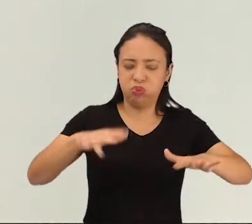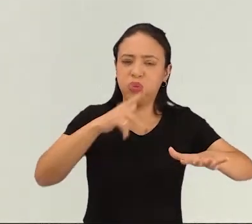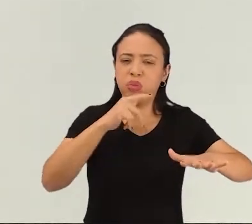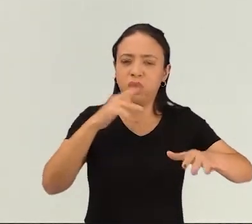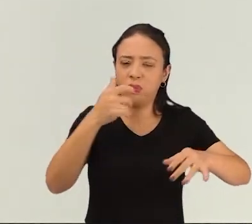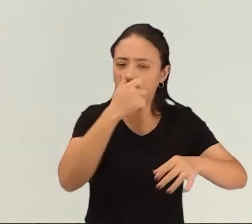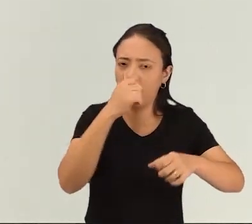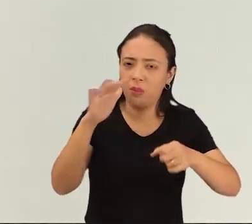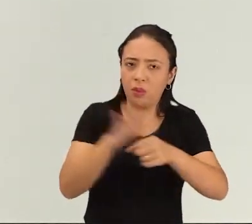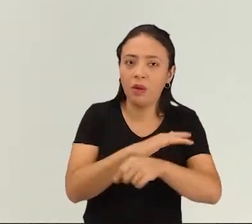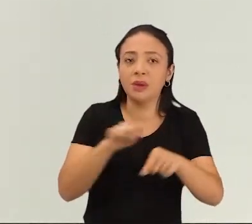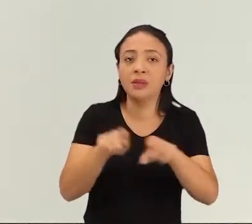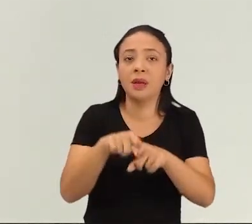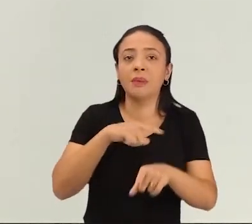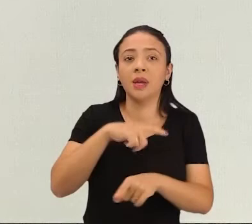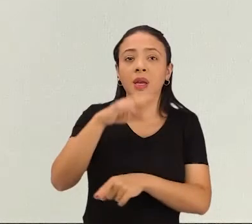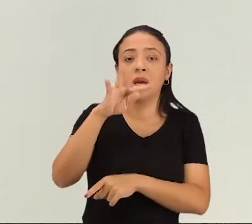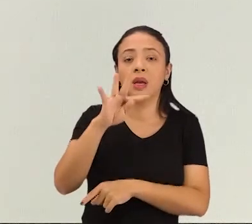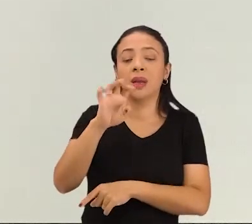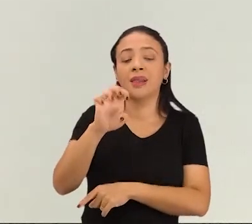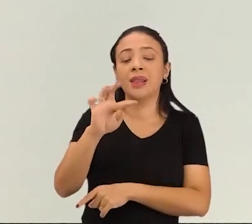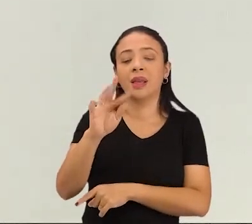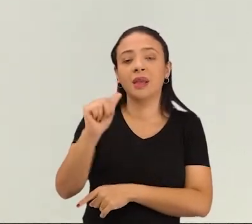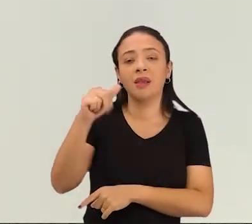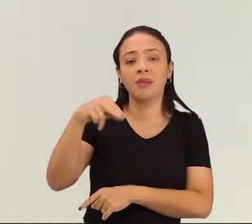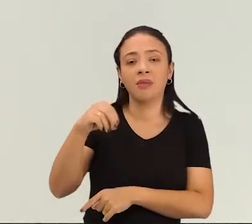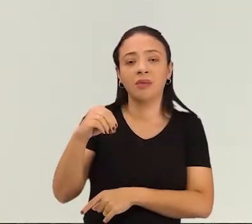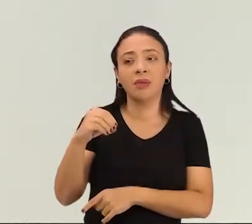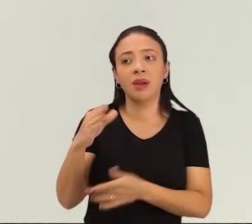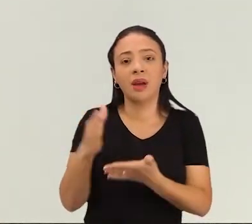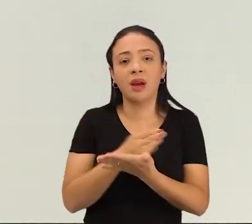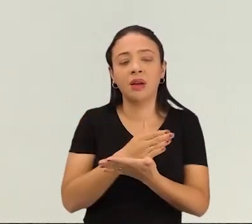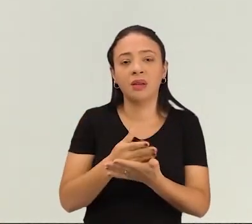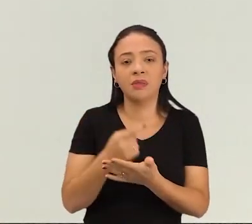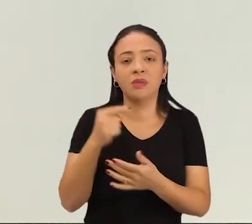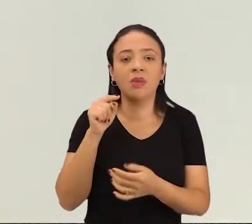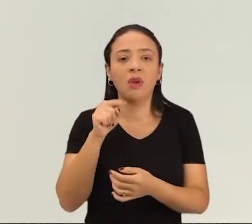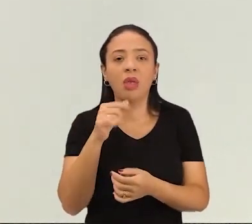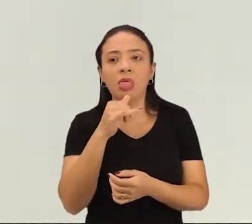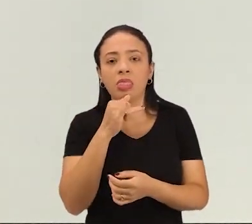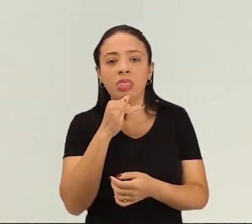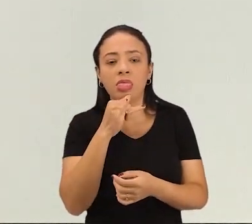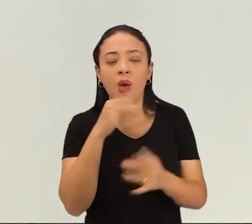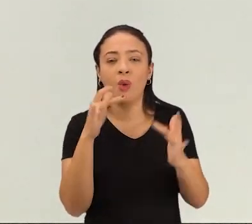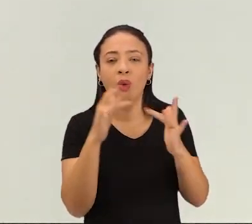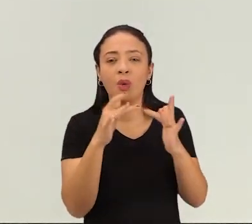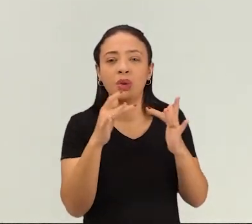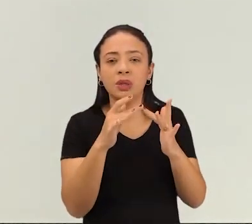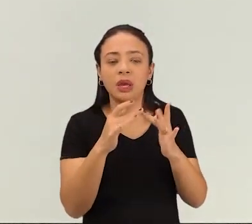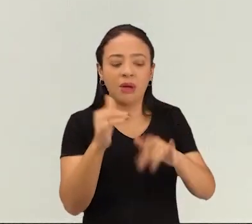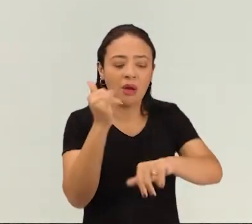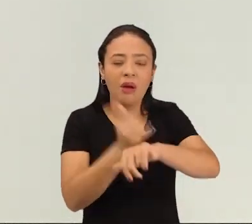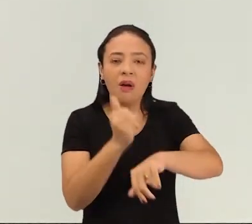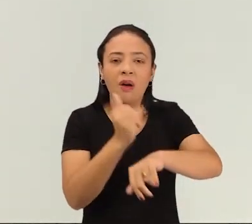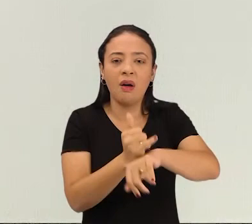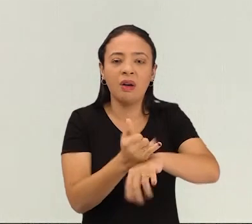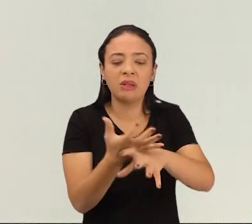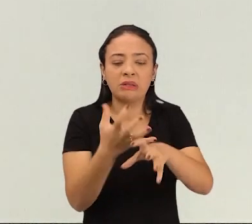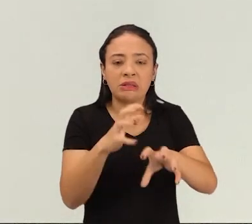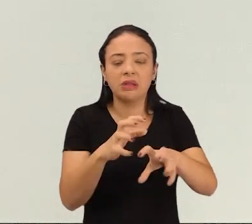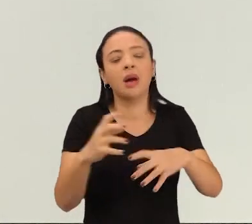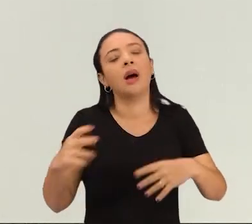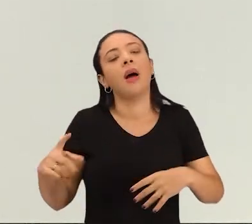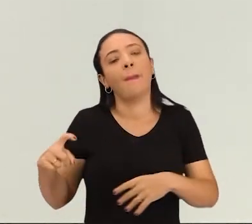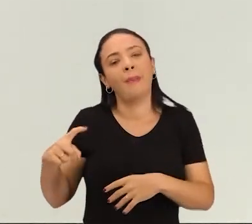que é quando, sem querer, você tem um contato aí com algum material que está enferrujado e certamente essa bactéria, ela se aproveita